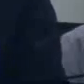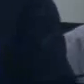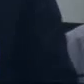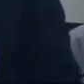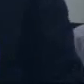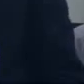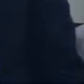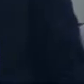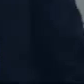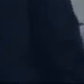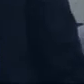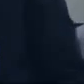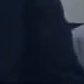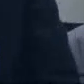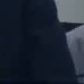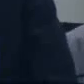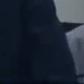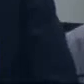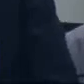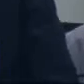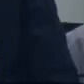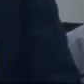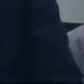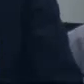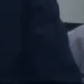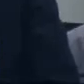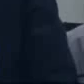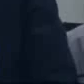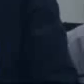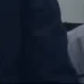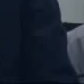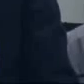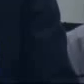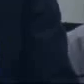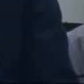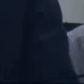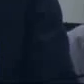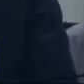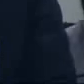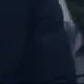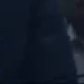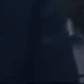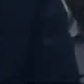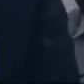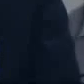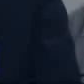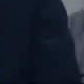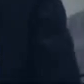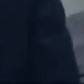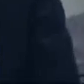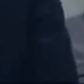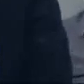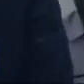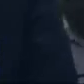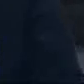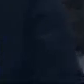região central, árvores estourando calçada. É uma calamidade que a gente está presenciando